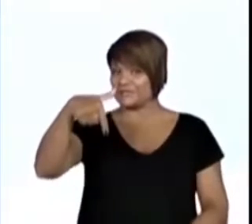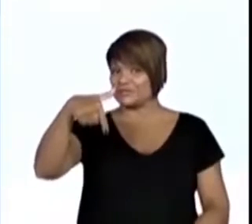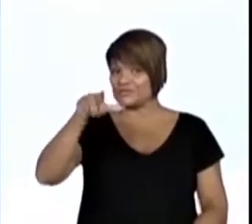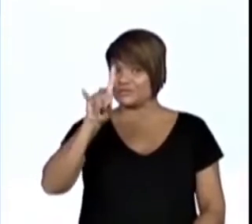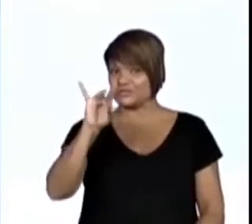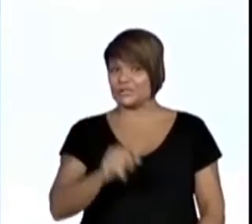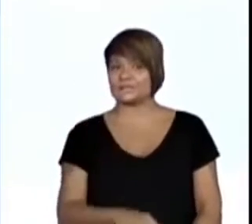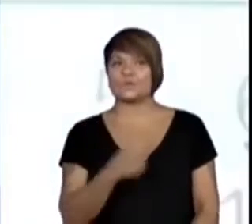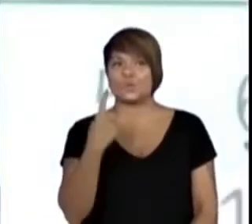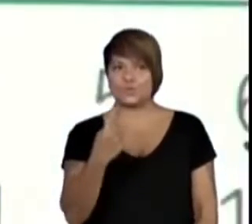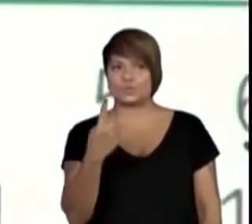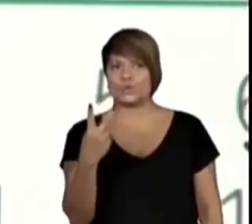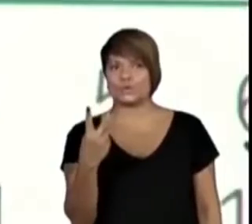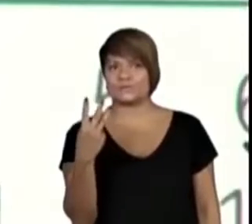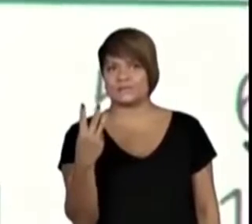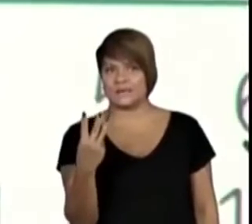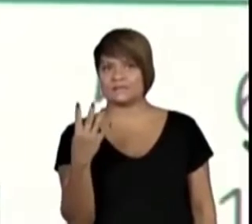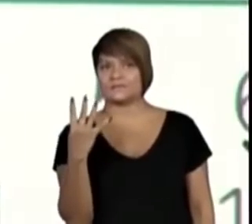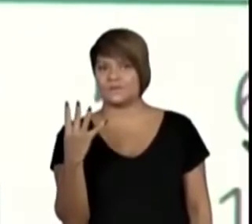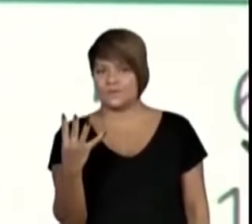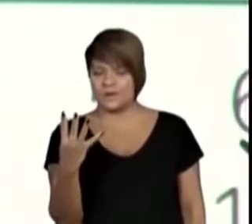ó.